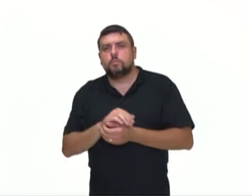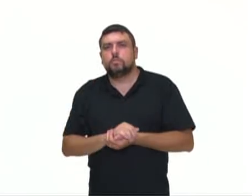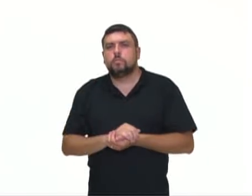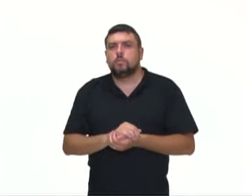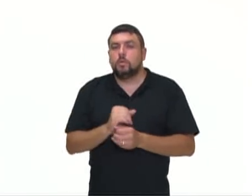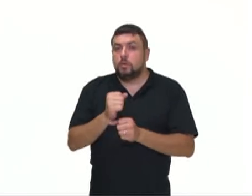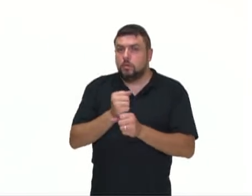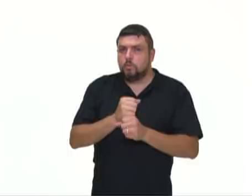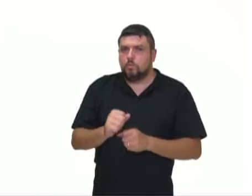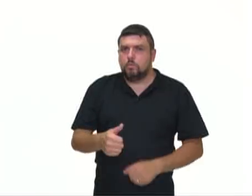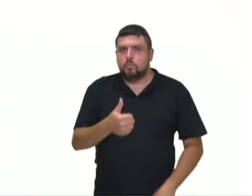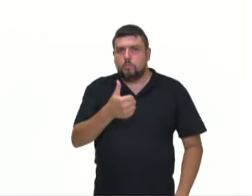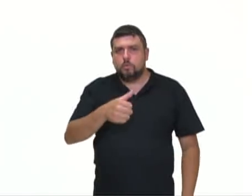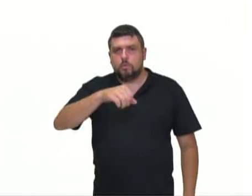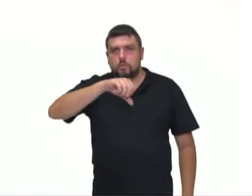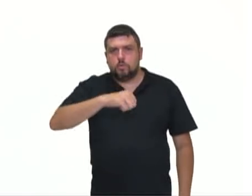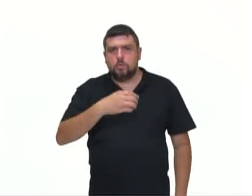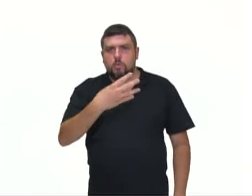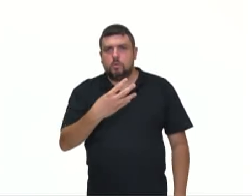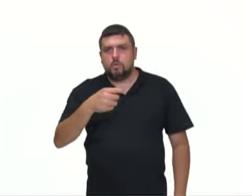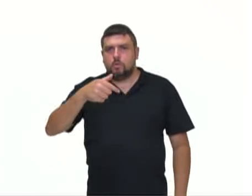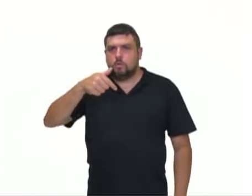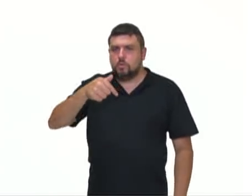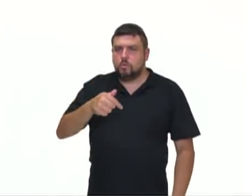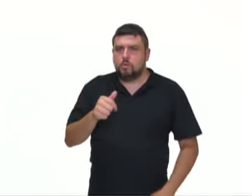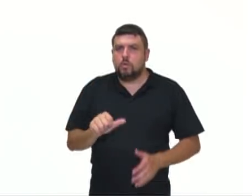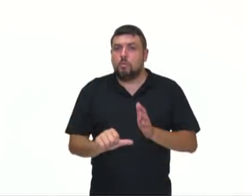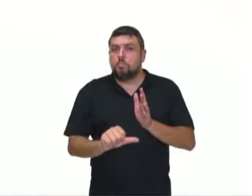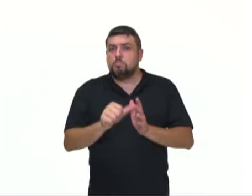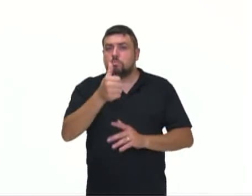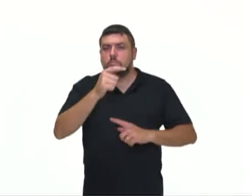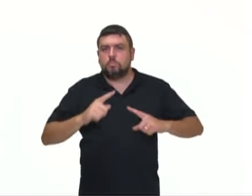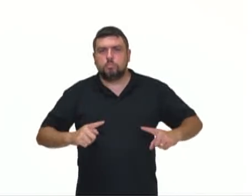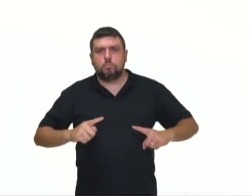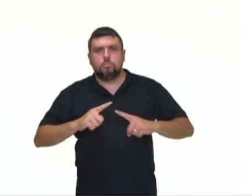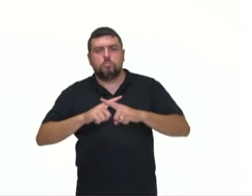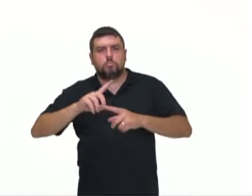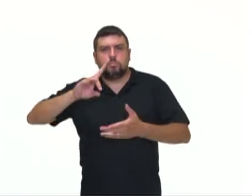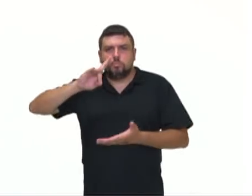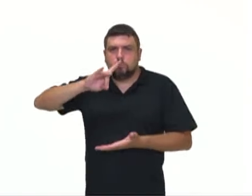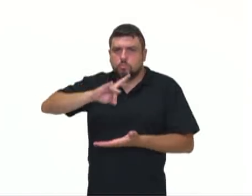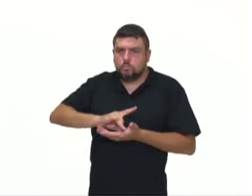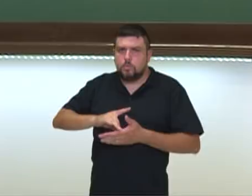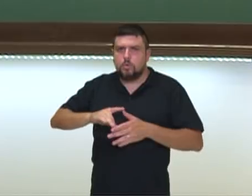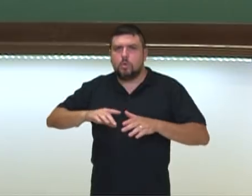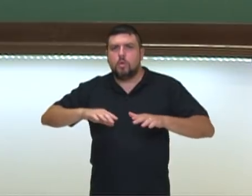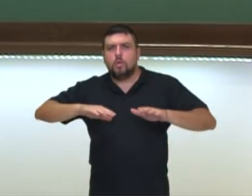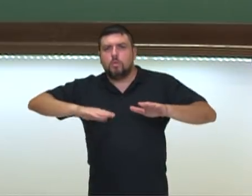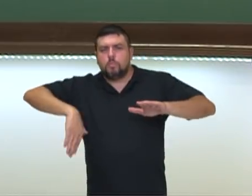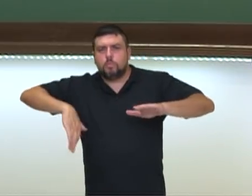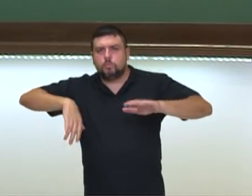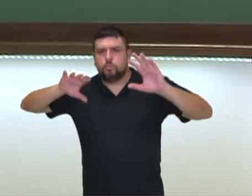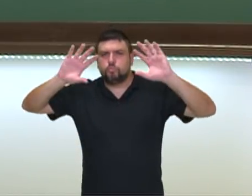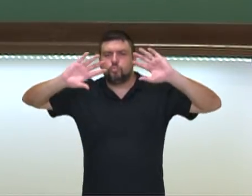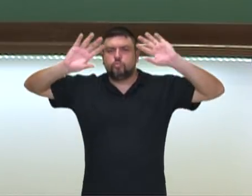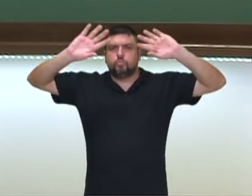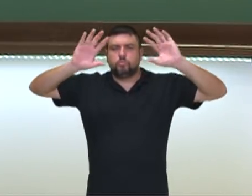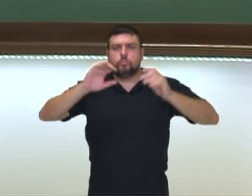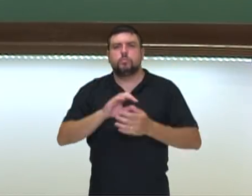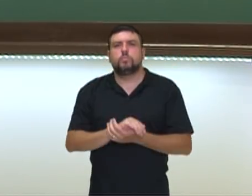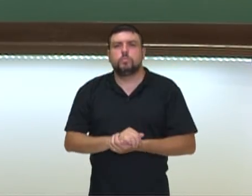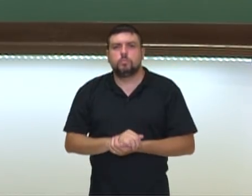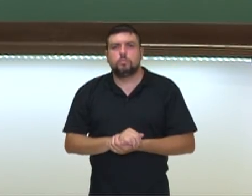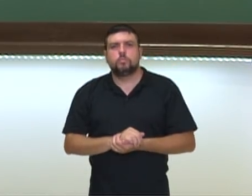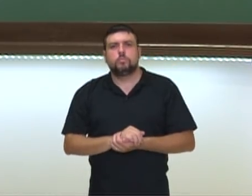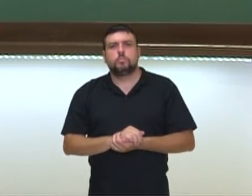1947 foi realizado o primeiro torneio oficial de vôlei de praia, ou seja, somente aí algumas décadas depois tivemos a primeira